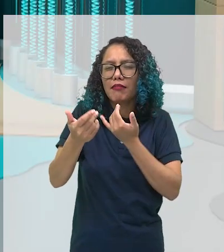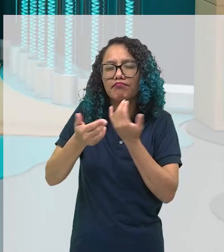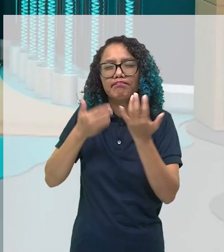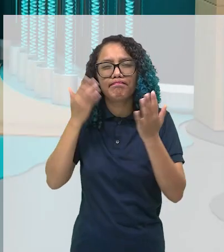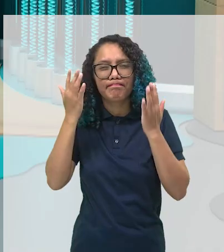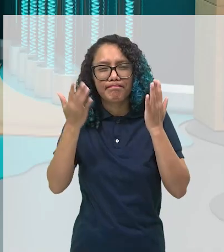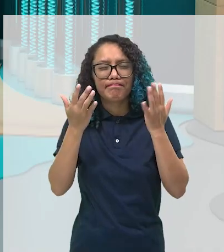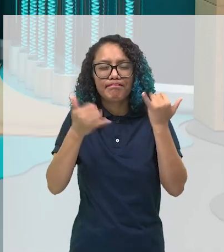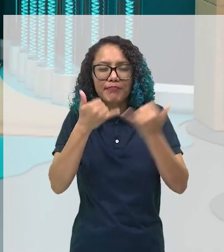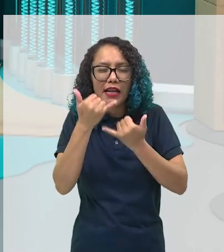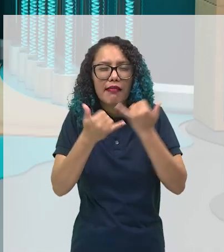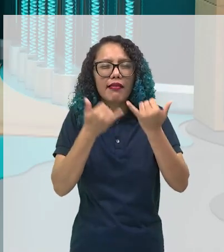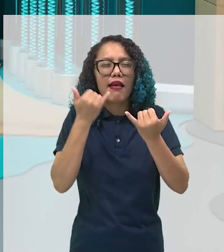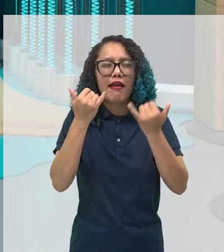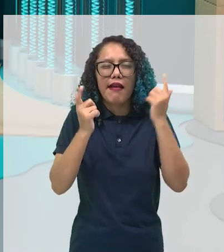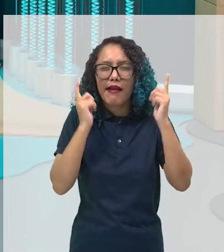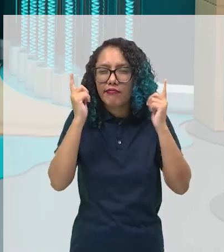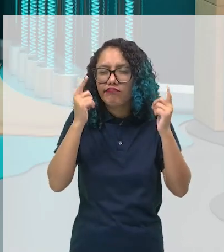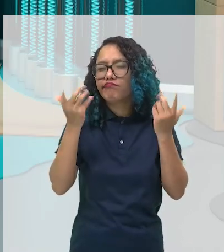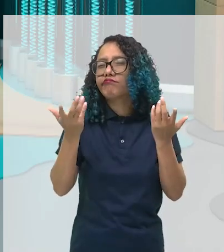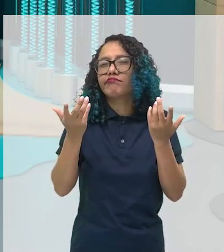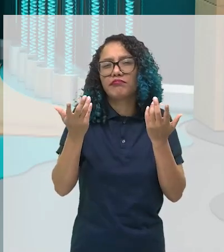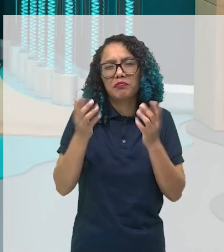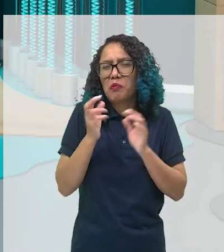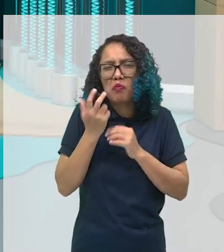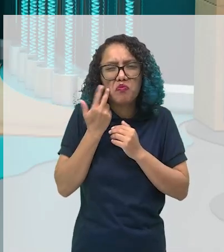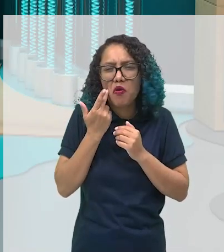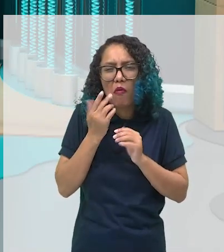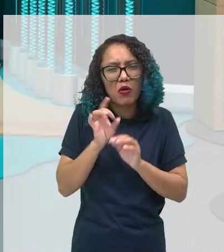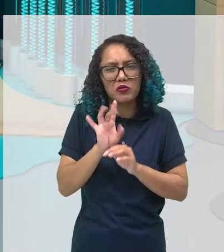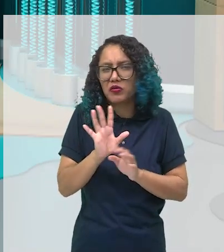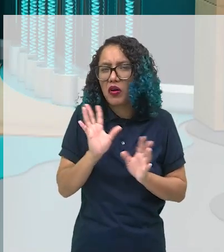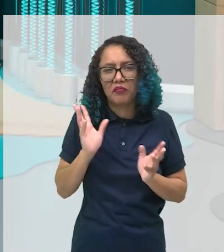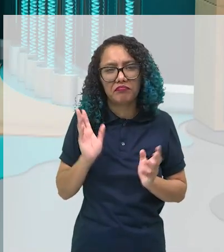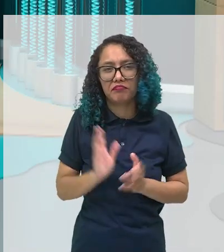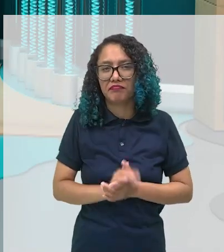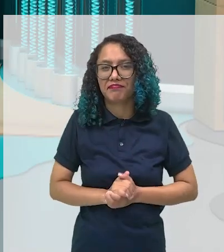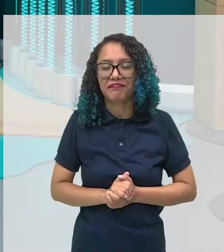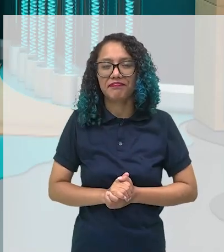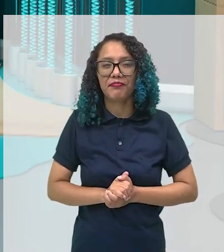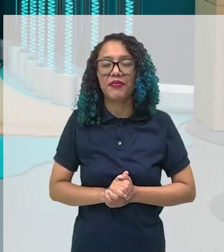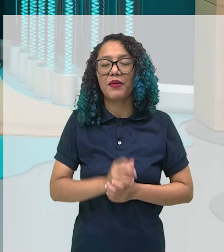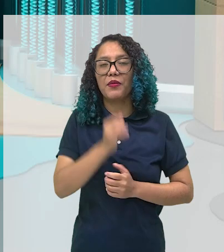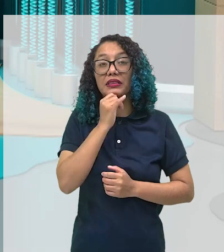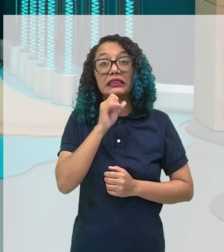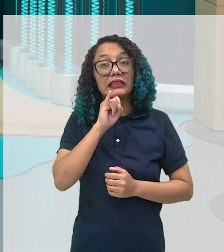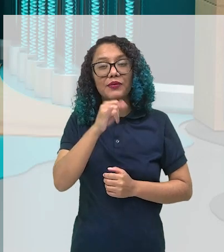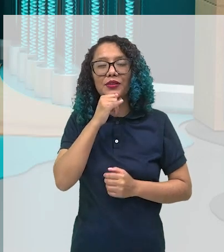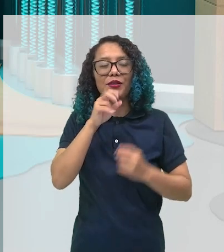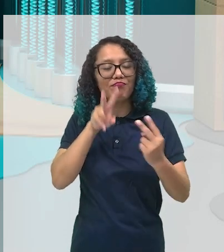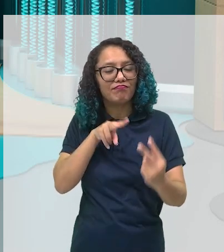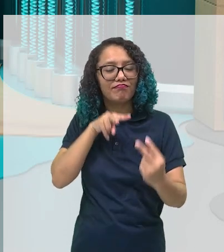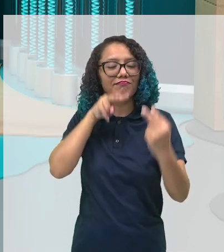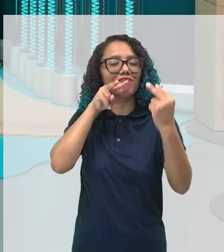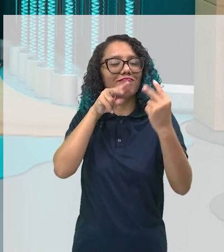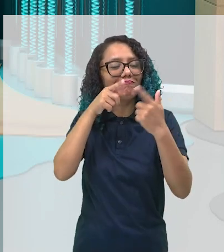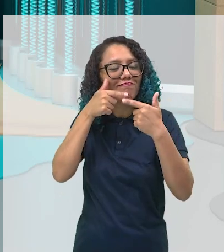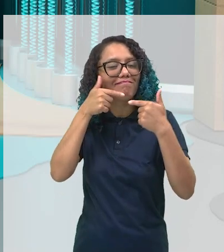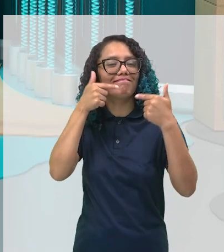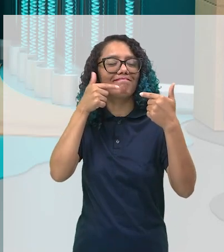com a dança. E simplesmente é isso, e está tudo bem, né? E se você olha para o outro,